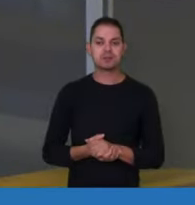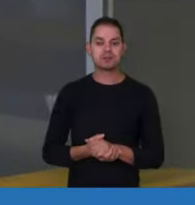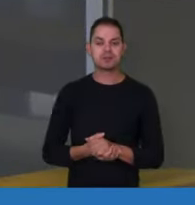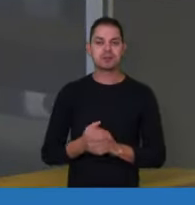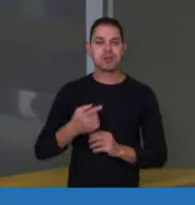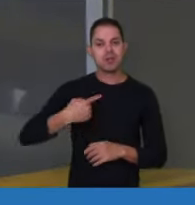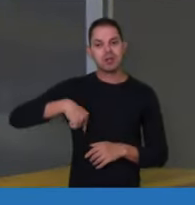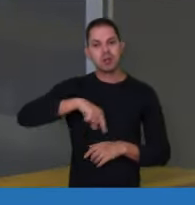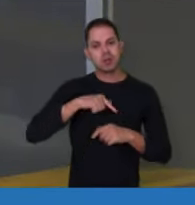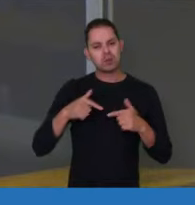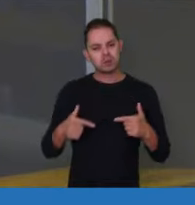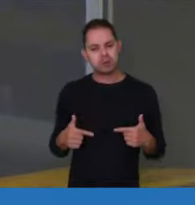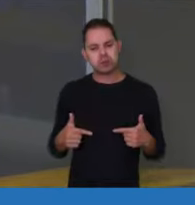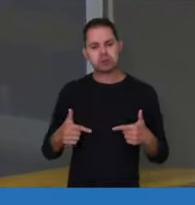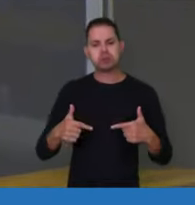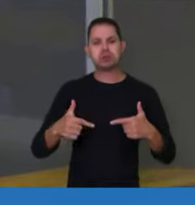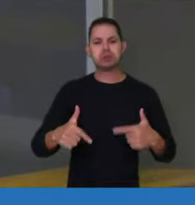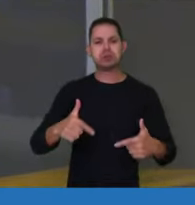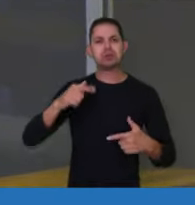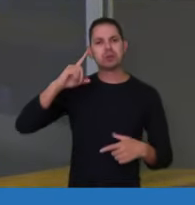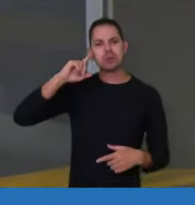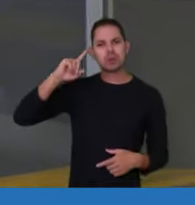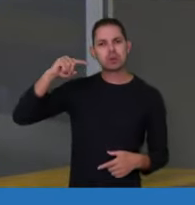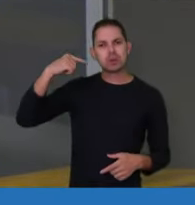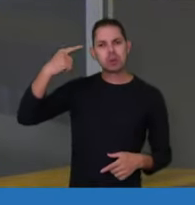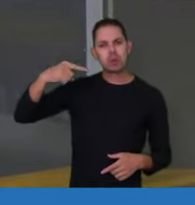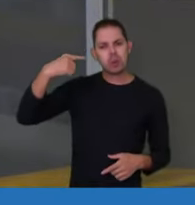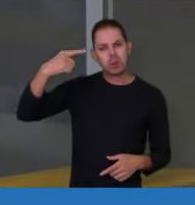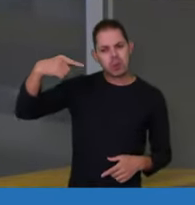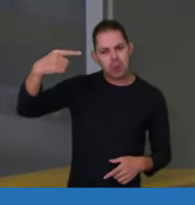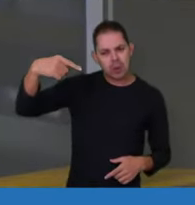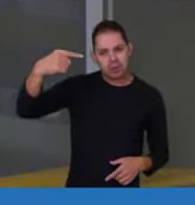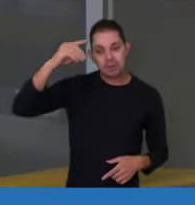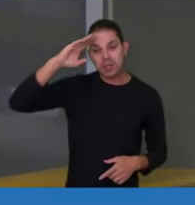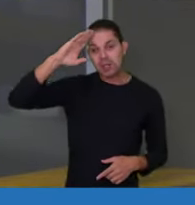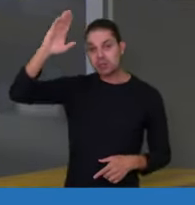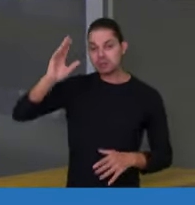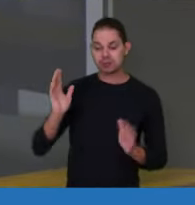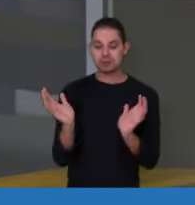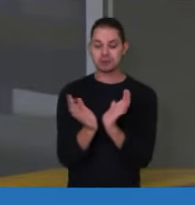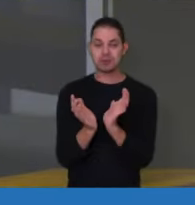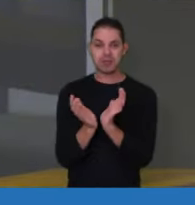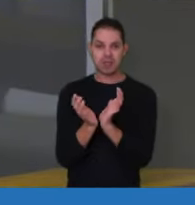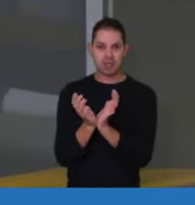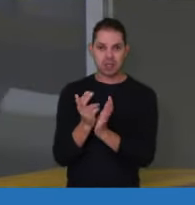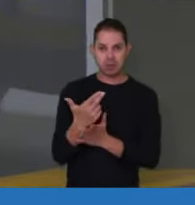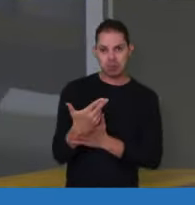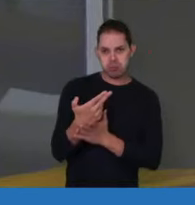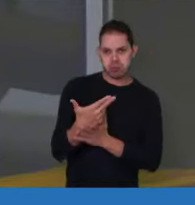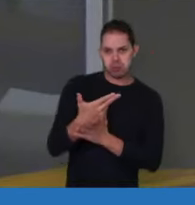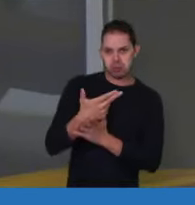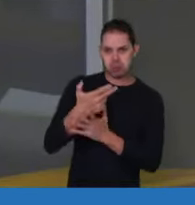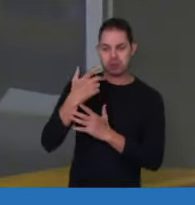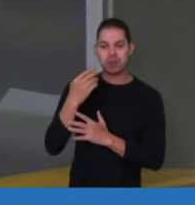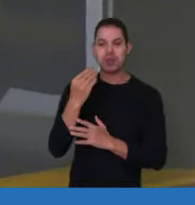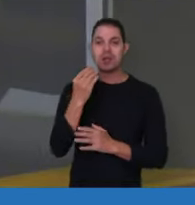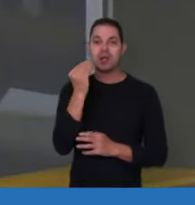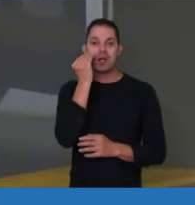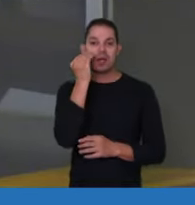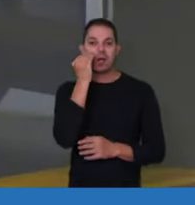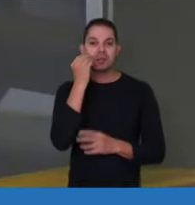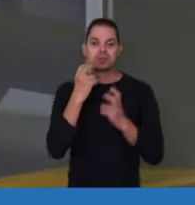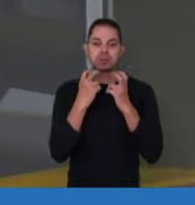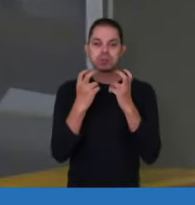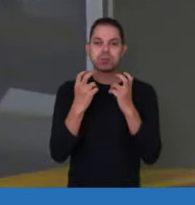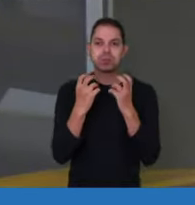enfrentamos cotidianamente aqui dentro, sobretudo através da bancada da bala, a tentativa de silenciar nossas